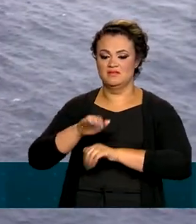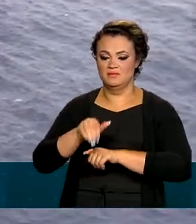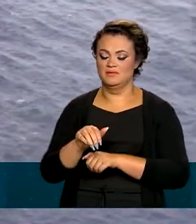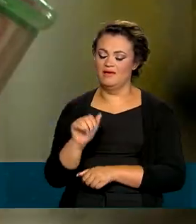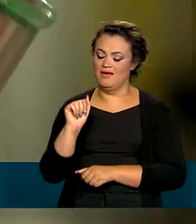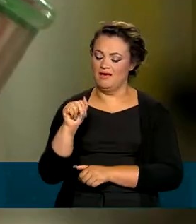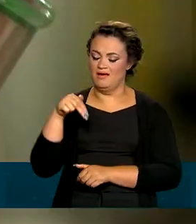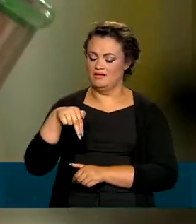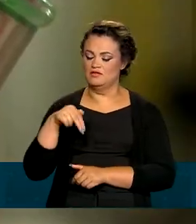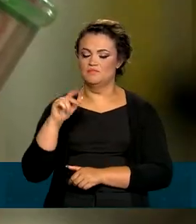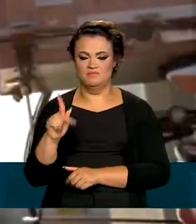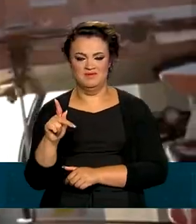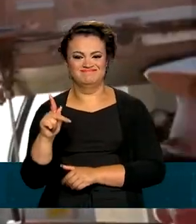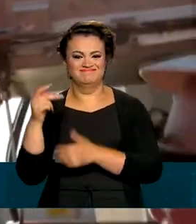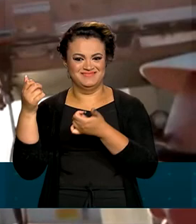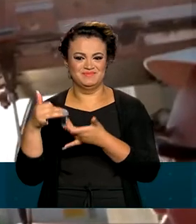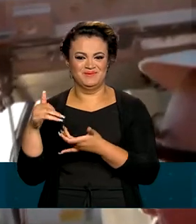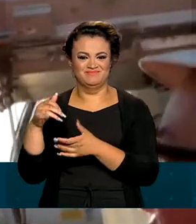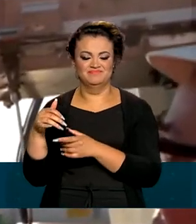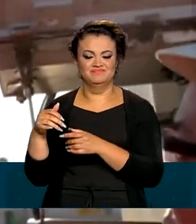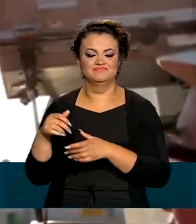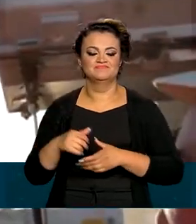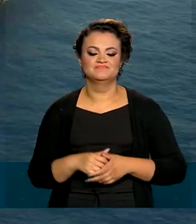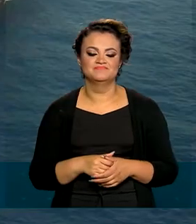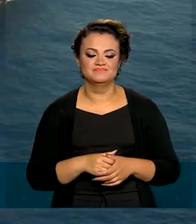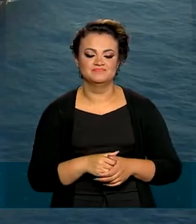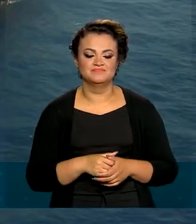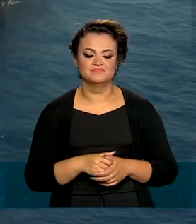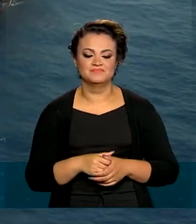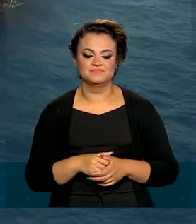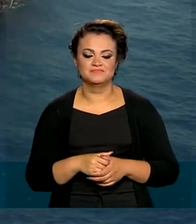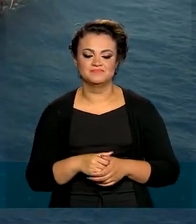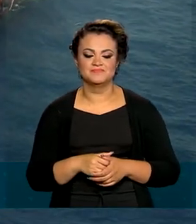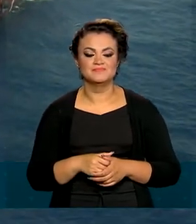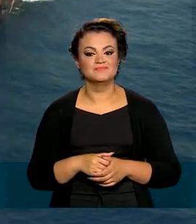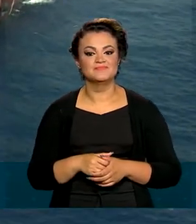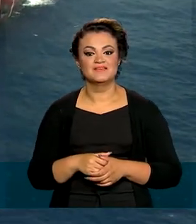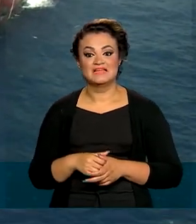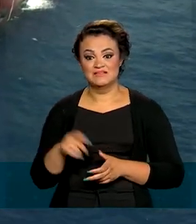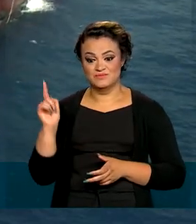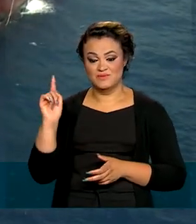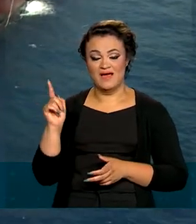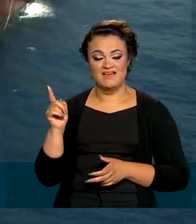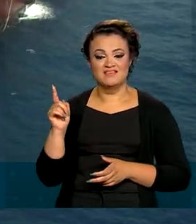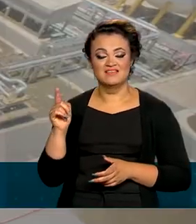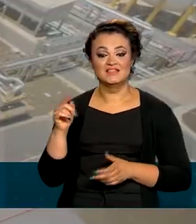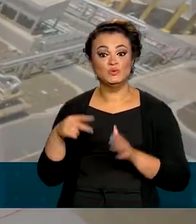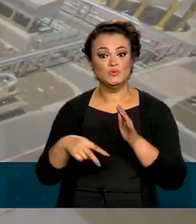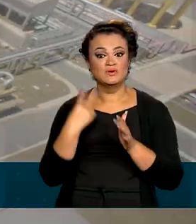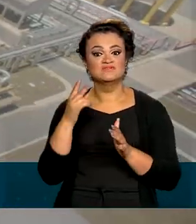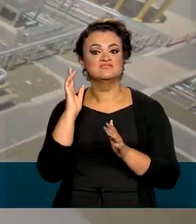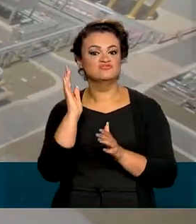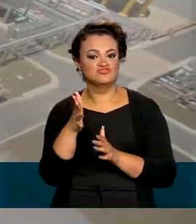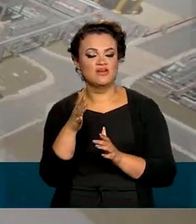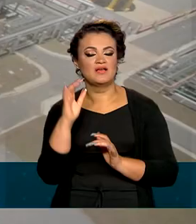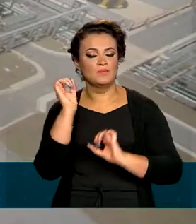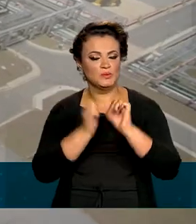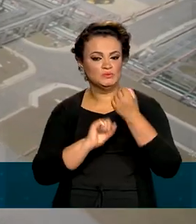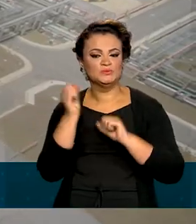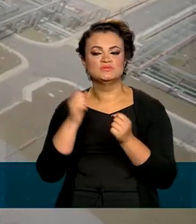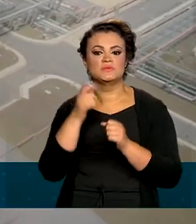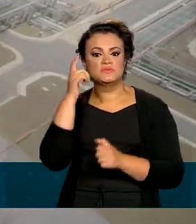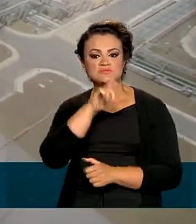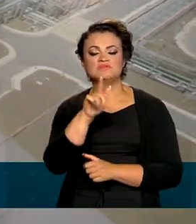a Agência Nacional do Petróleo, Gás Natural e Biocombustíveis. Essa foi a segunda vez que a produção total